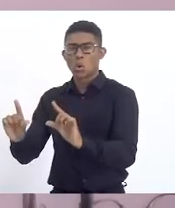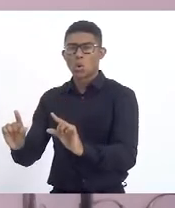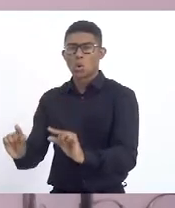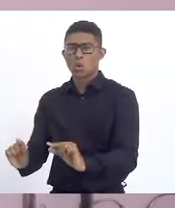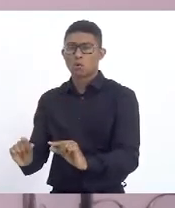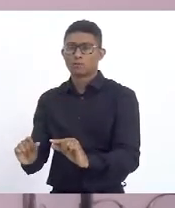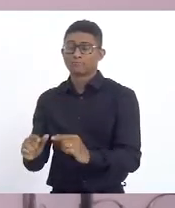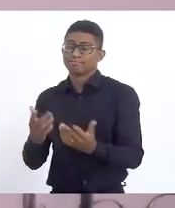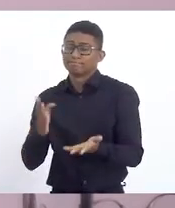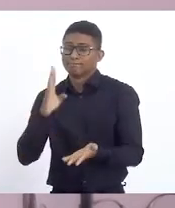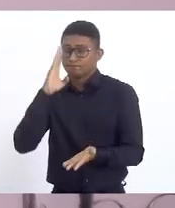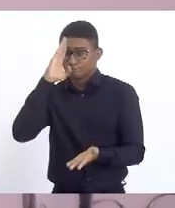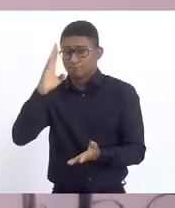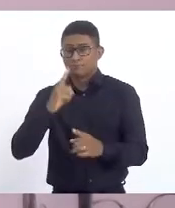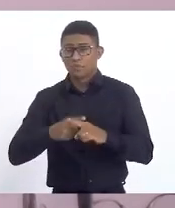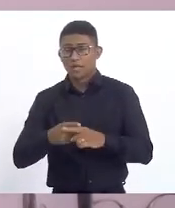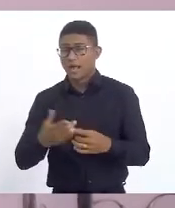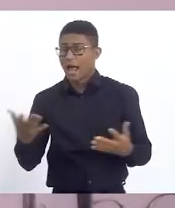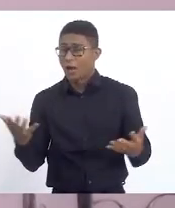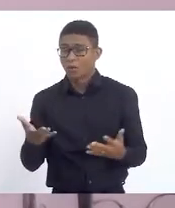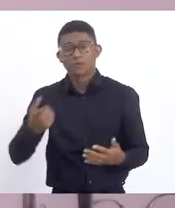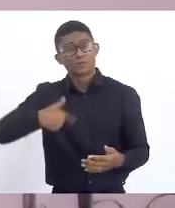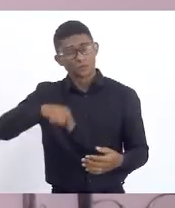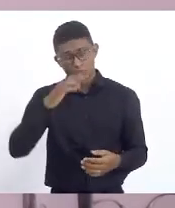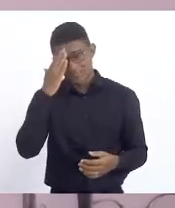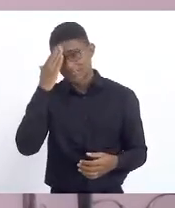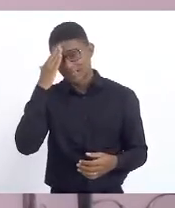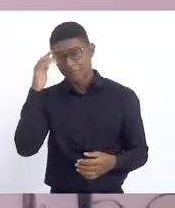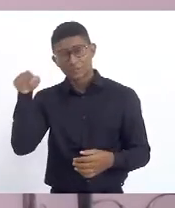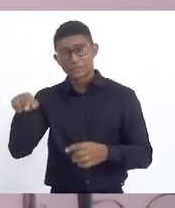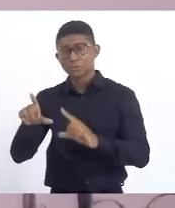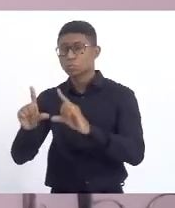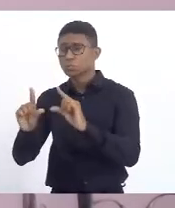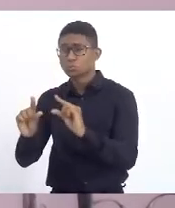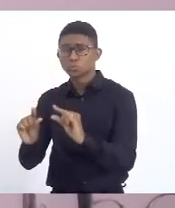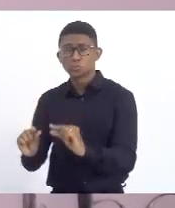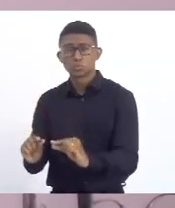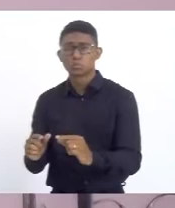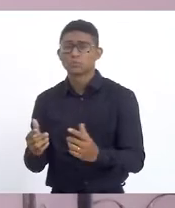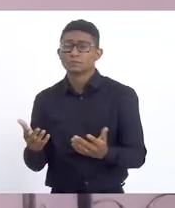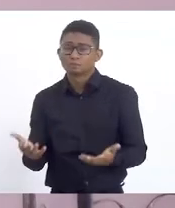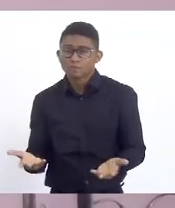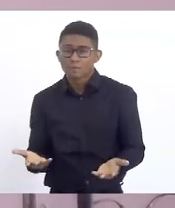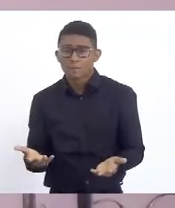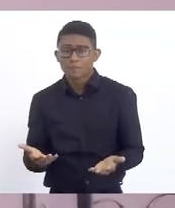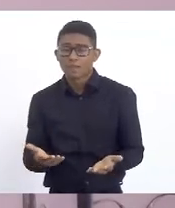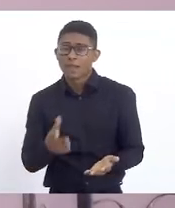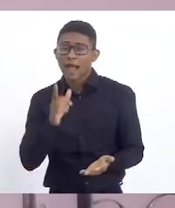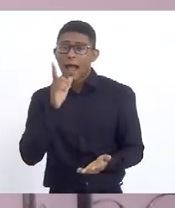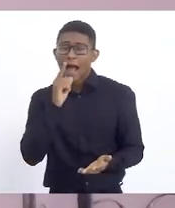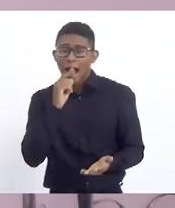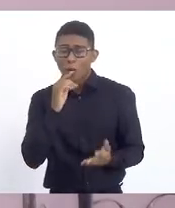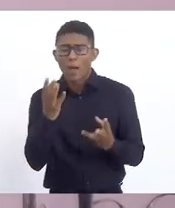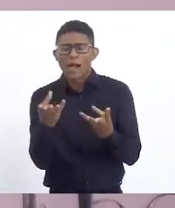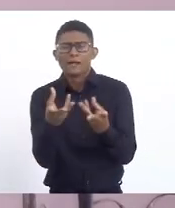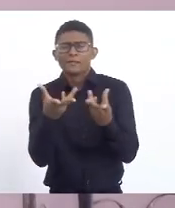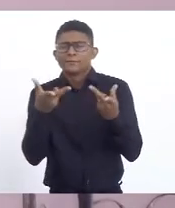de escassez, o que também evidencia-se a perda de qualidade da água.